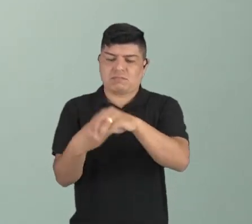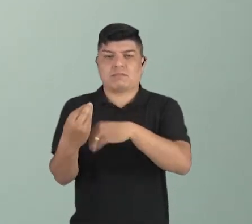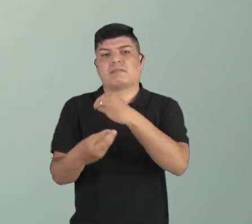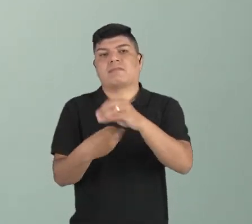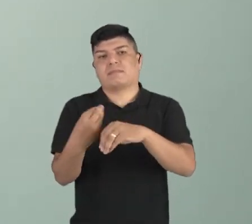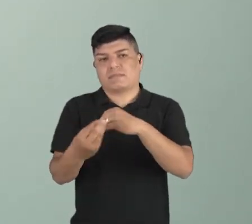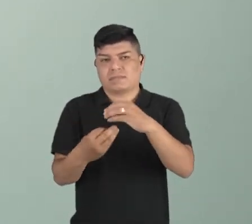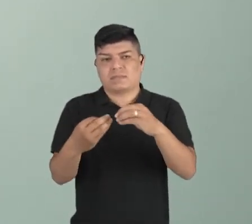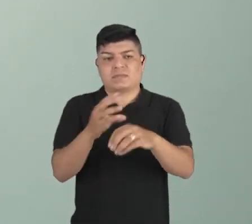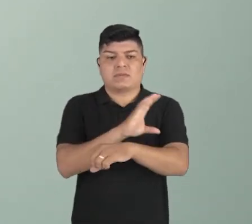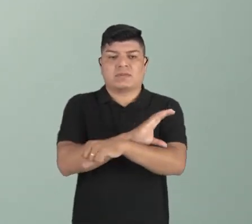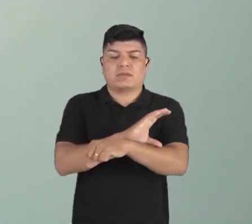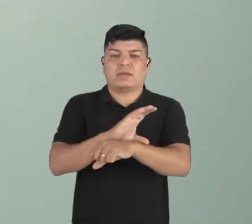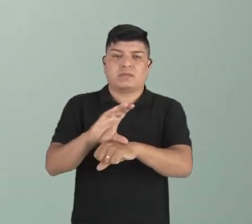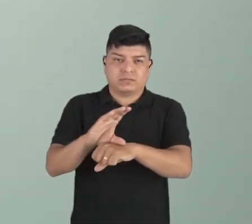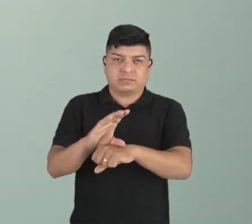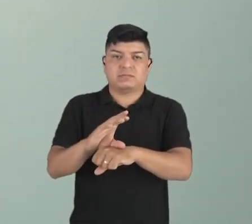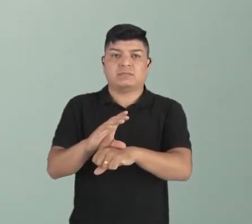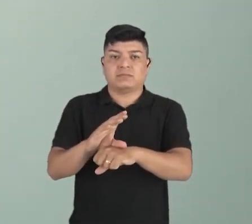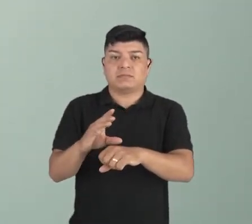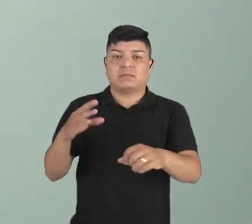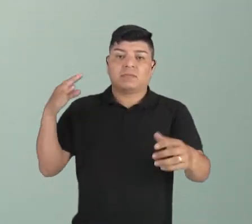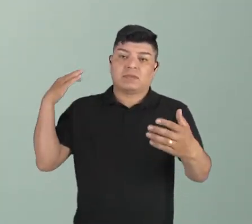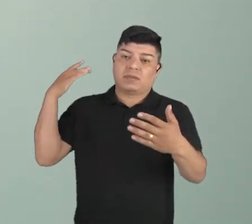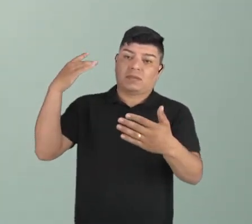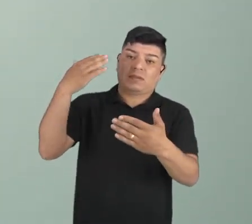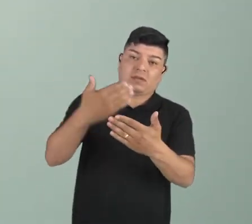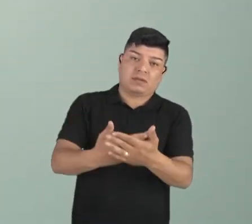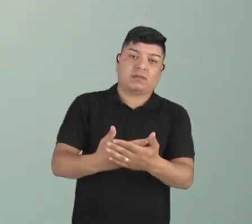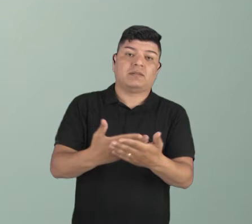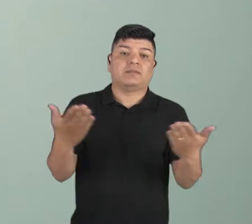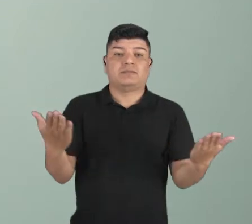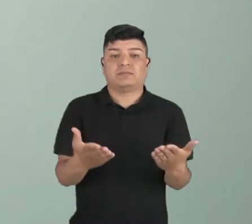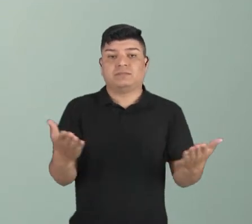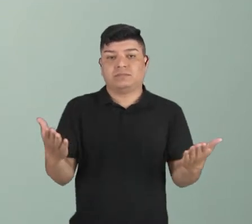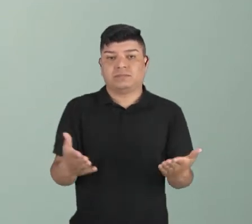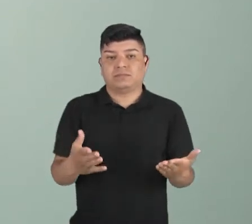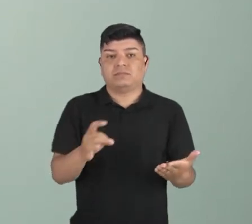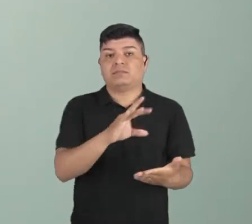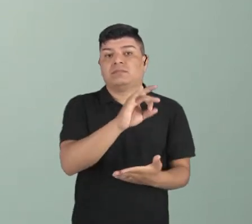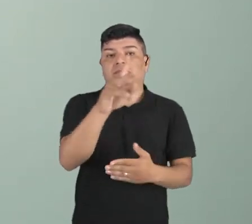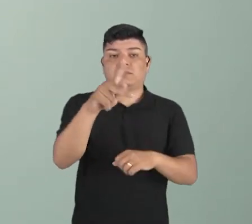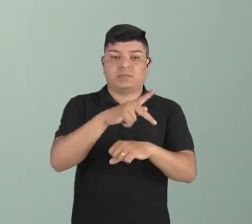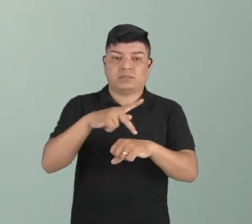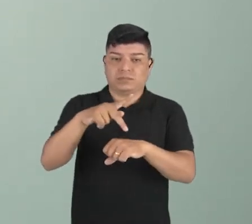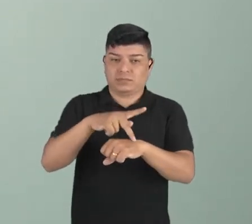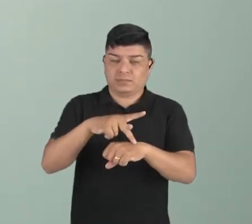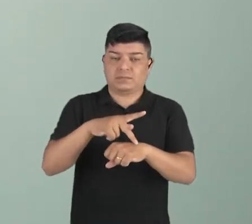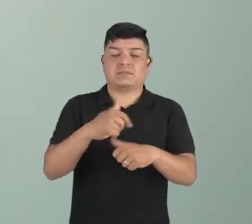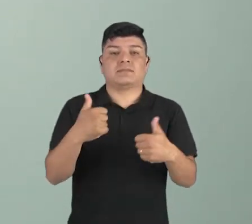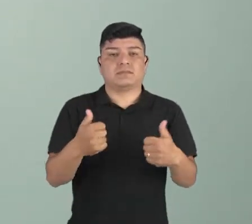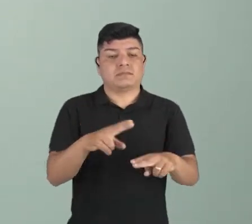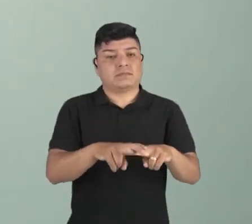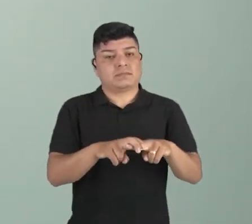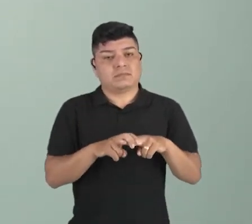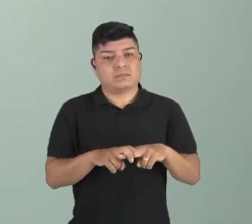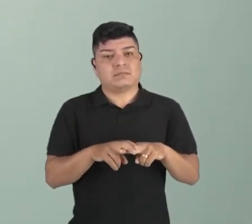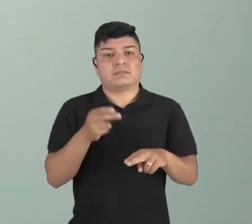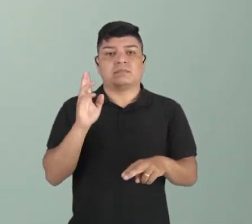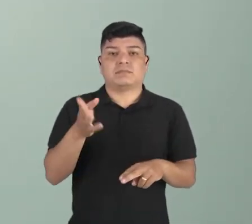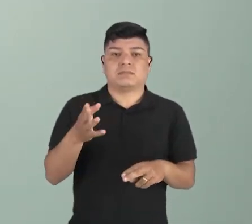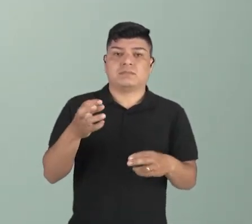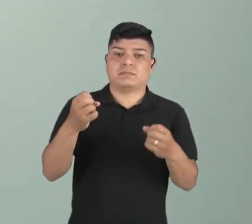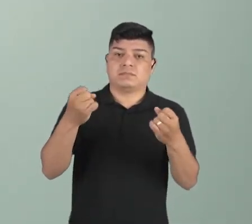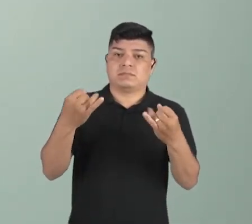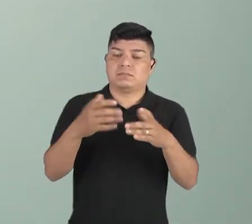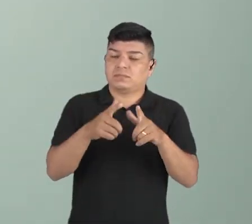uma mescla de culturas, e aí até chegarmos, né, no que temos hoje dentro de cada país, tá? Então, quando se